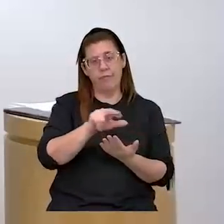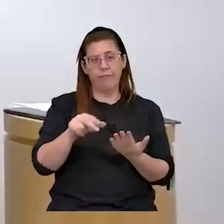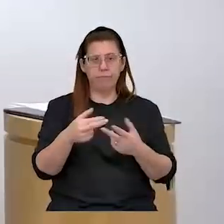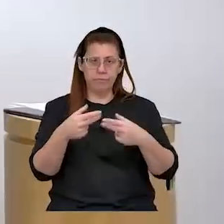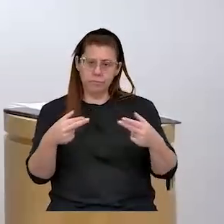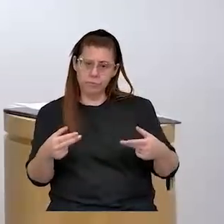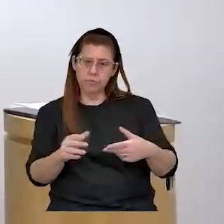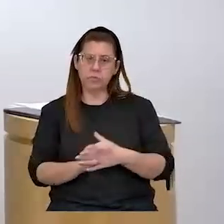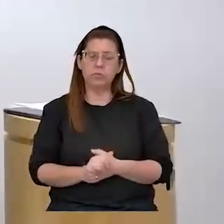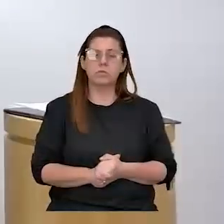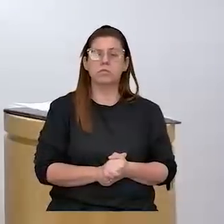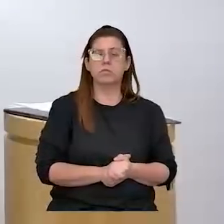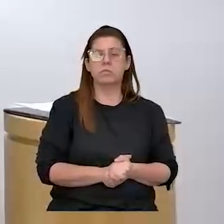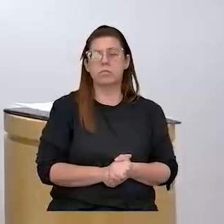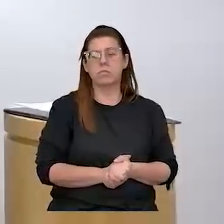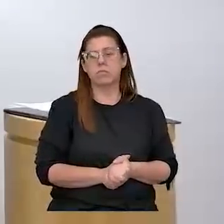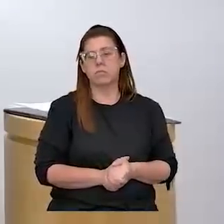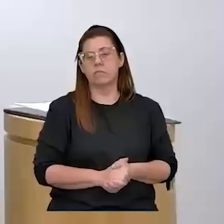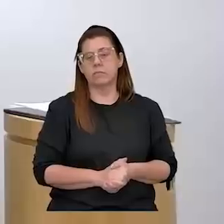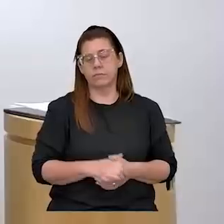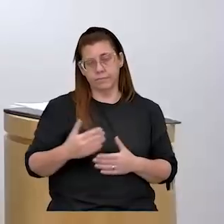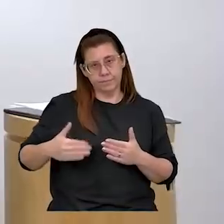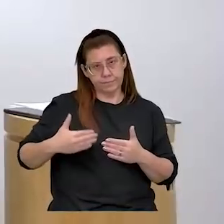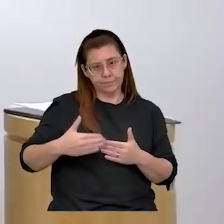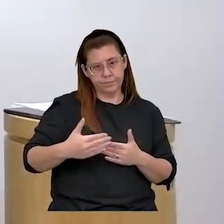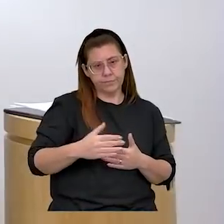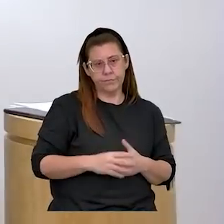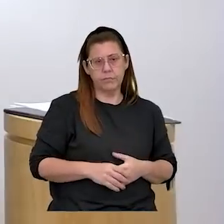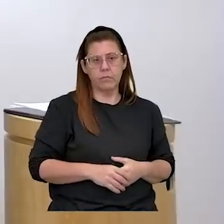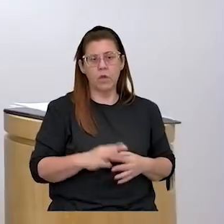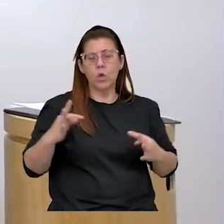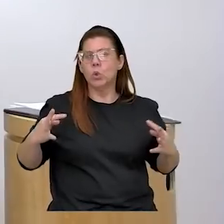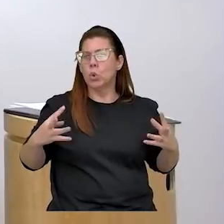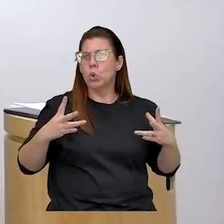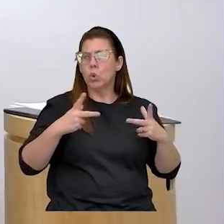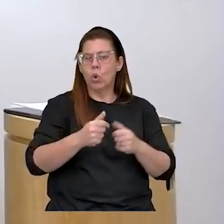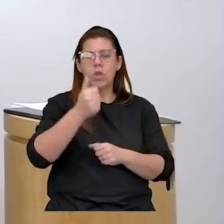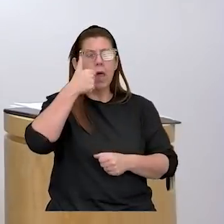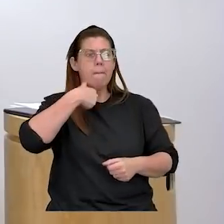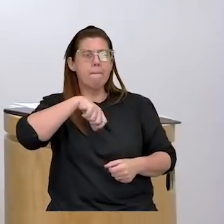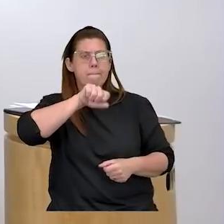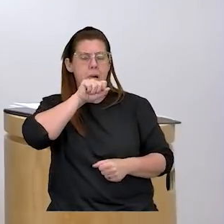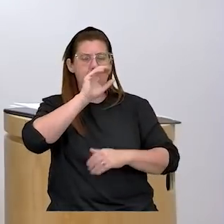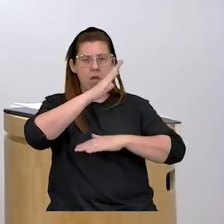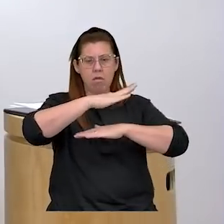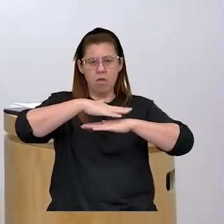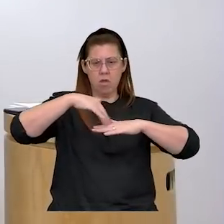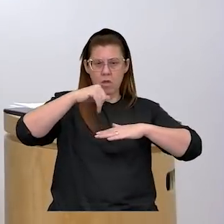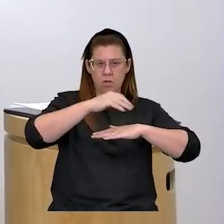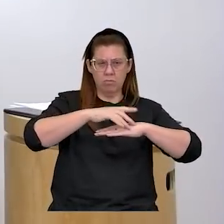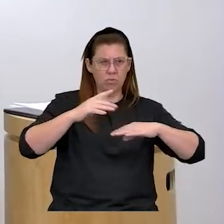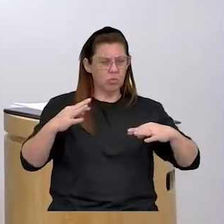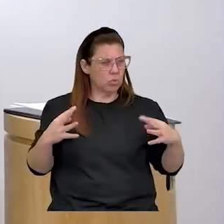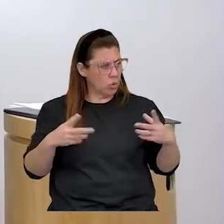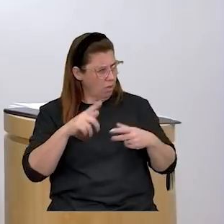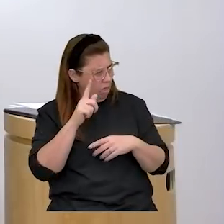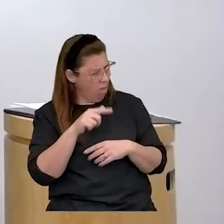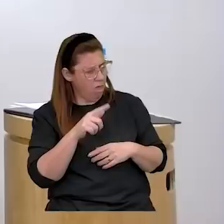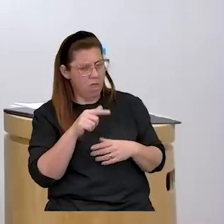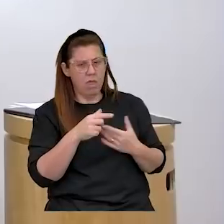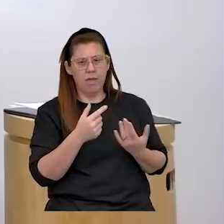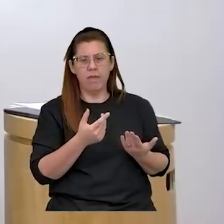Então, mais um conectivo. Aí, na sequência, toda mãe gentil. Até falei, Elaine, será que essa toda mãe gentil